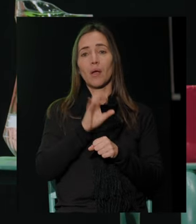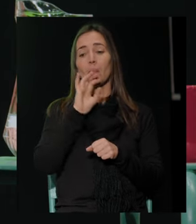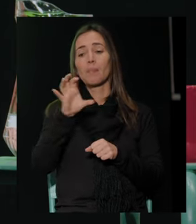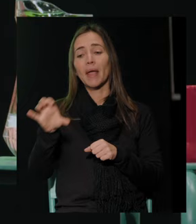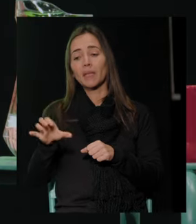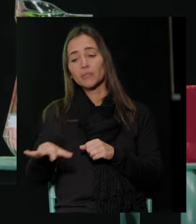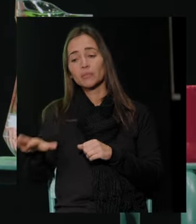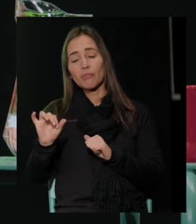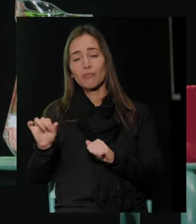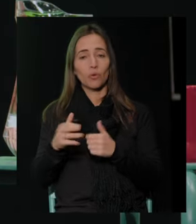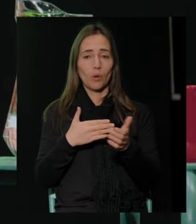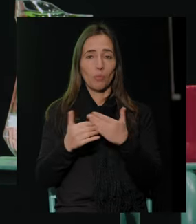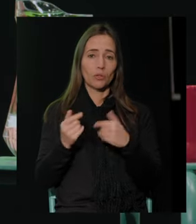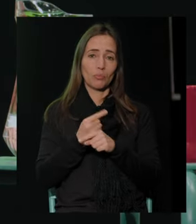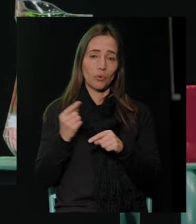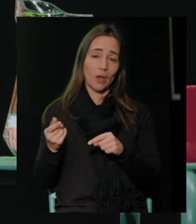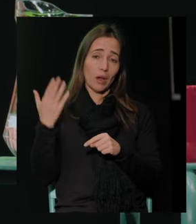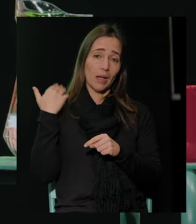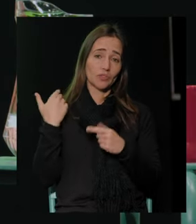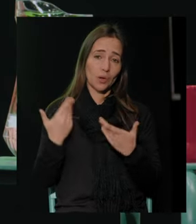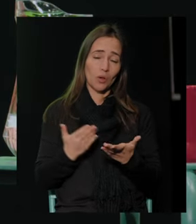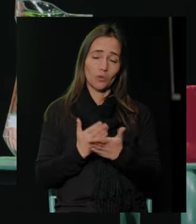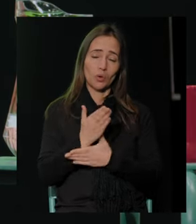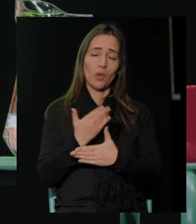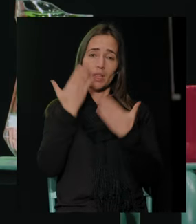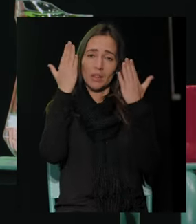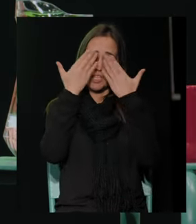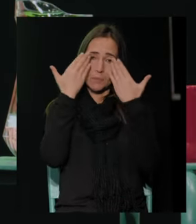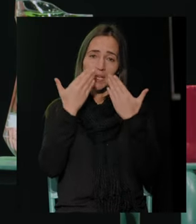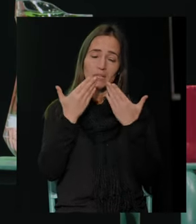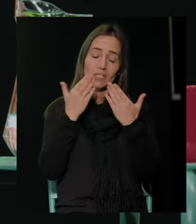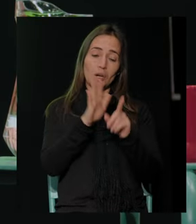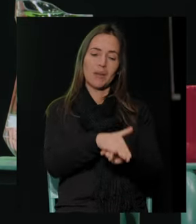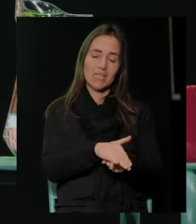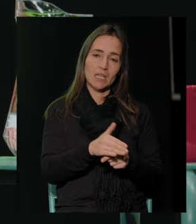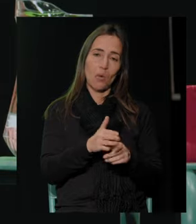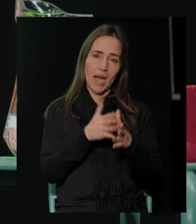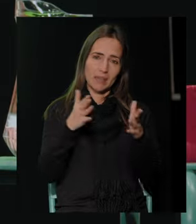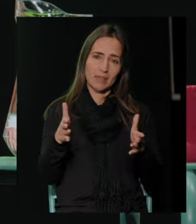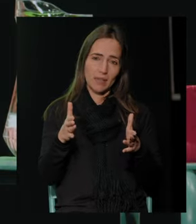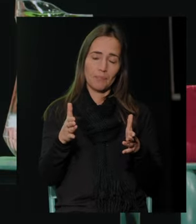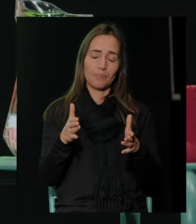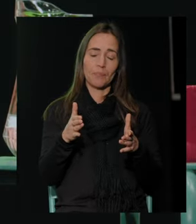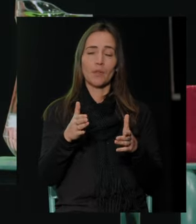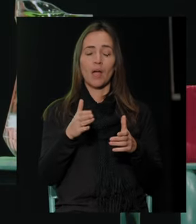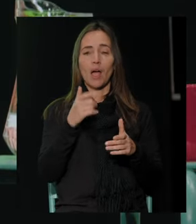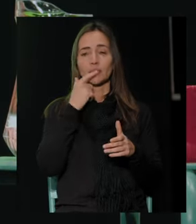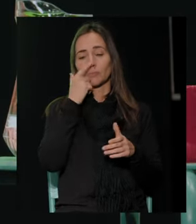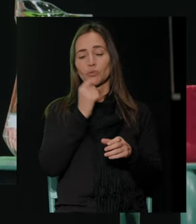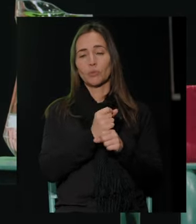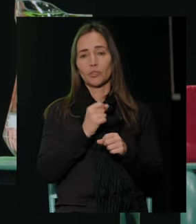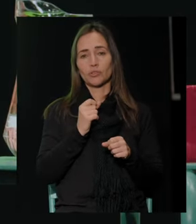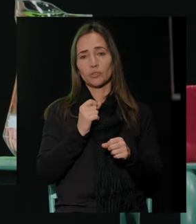origem, porque havia, como continua a haver, uma grande discriminação, no caso dos trabalhadores chineses, e eles disseram, não, nós aqui somos todos trabalhadores, portanto,